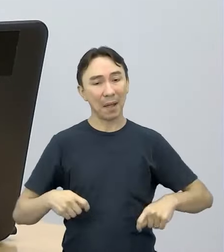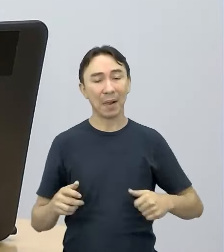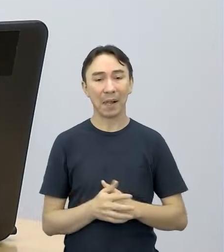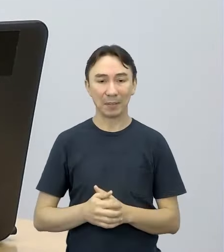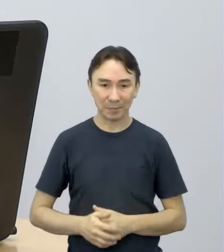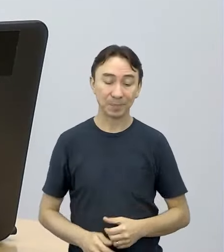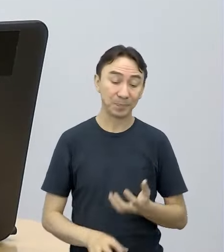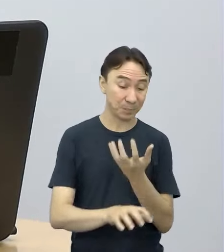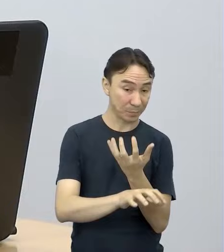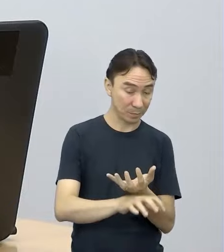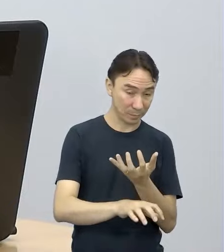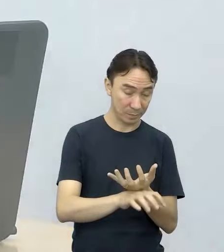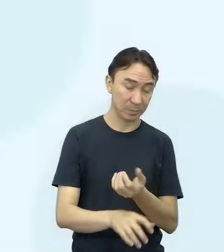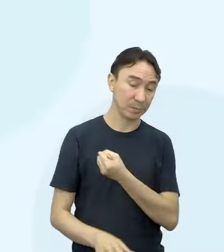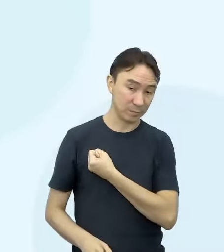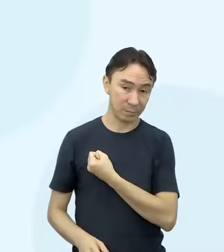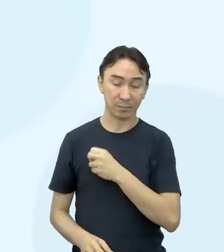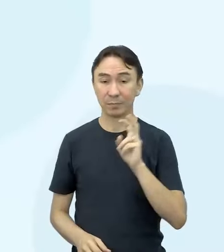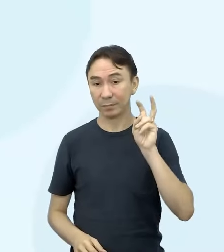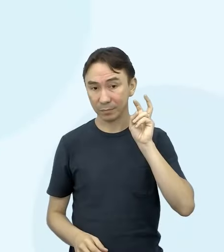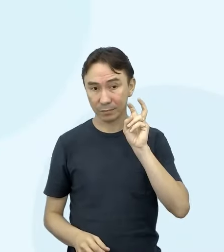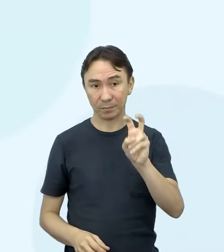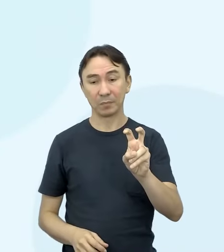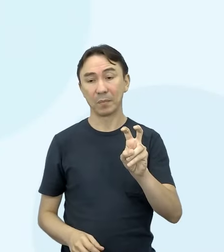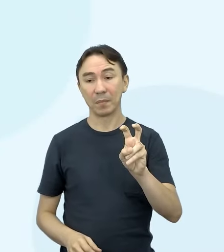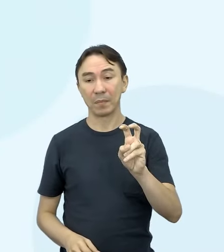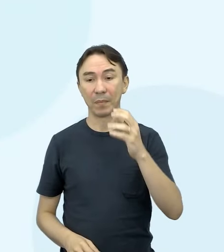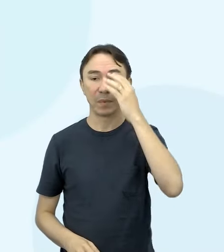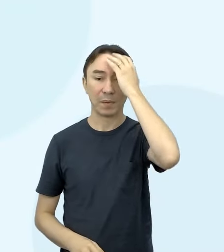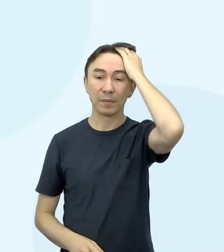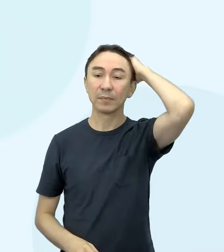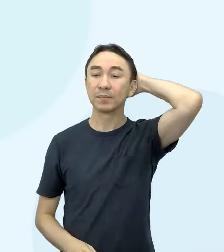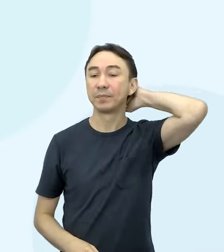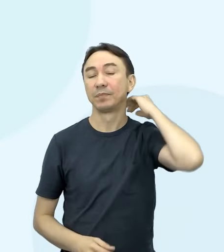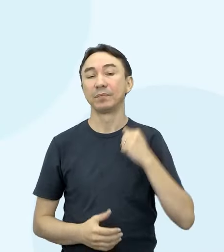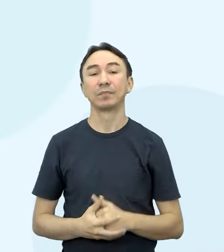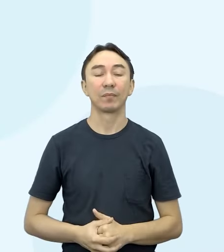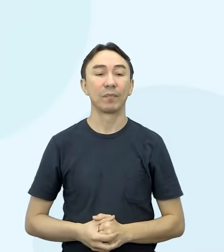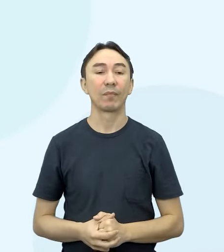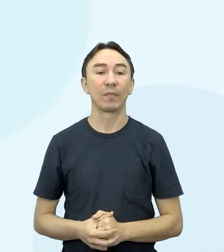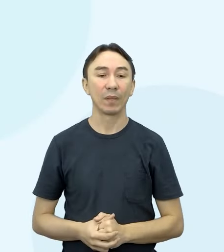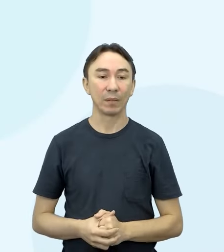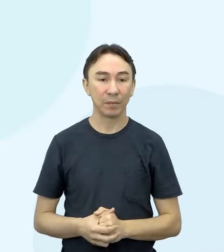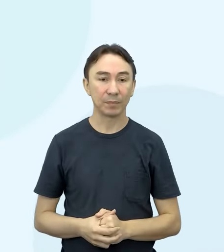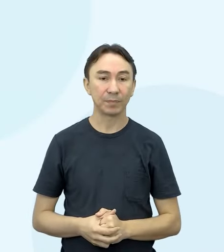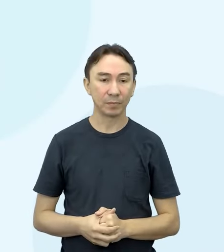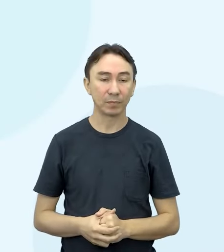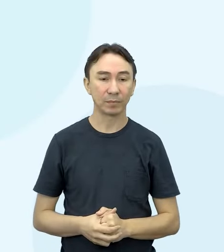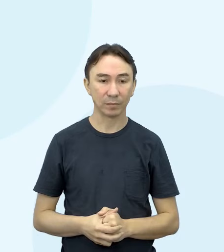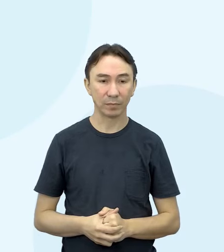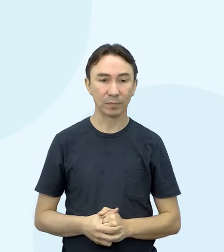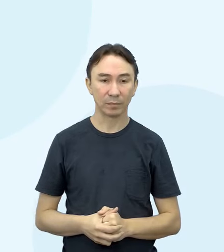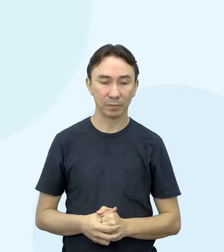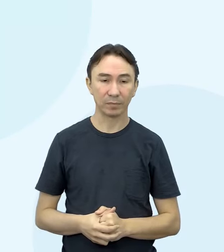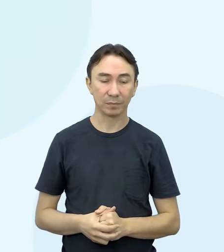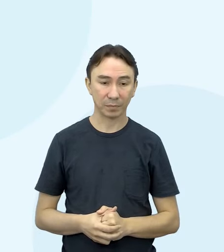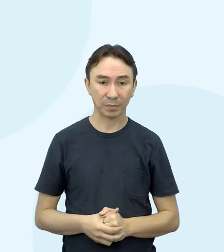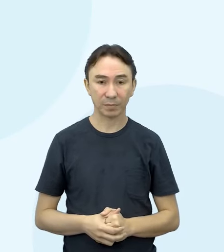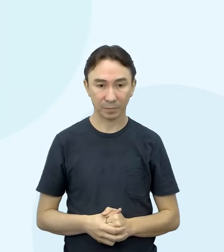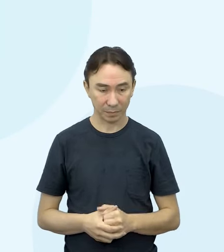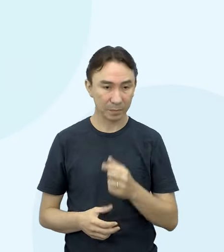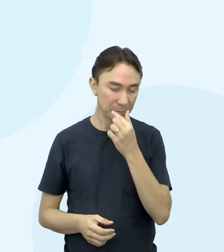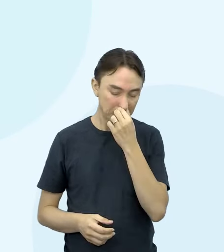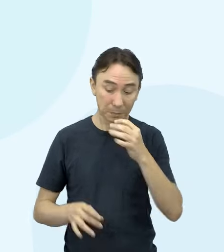Componente 5, tá? Vamos falar um pouquinho do componente 5, que é oficina de produção textual